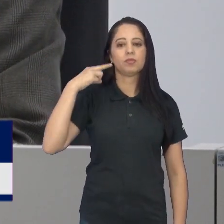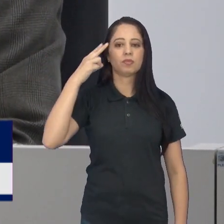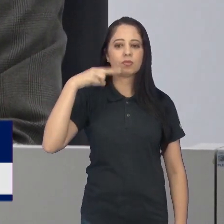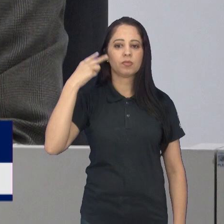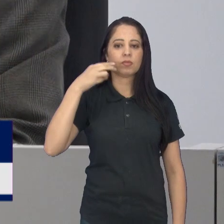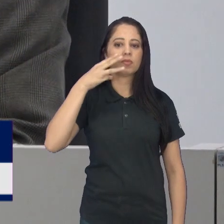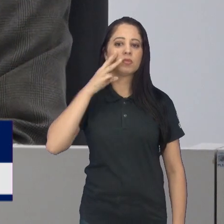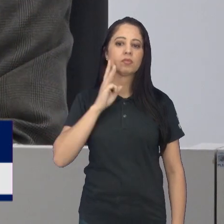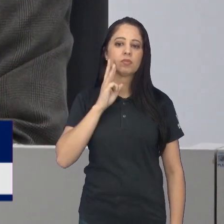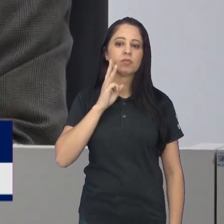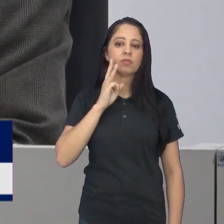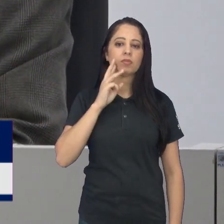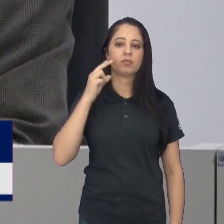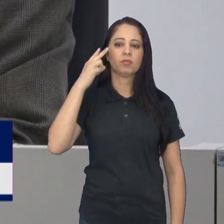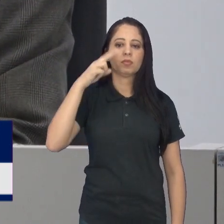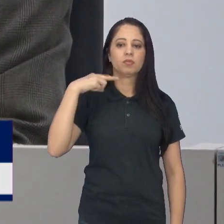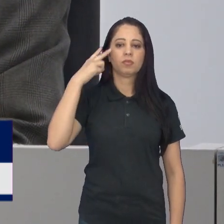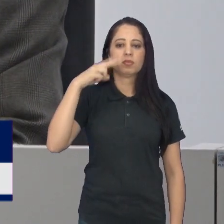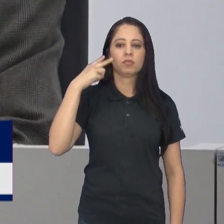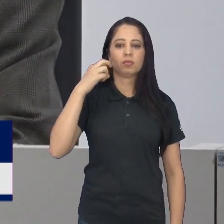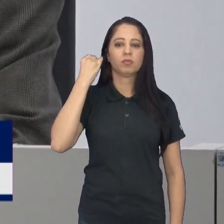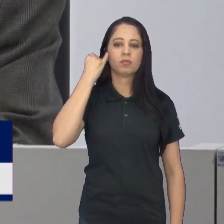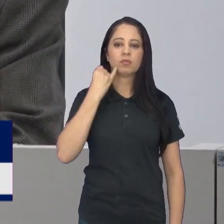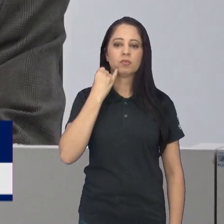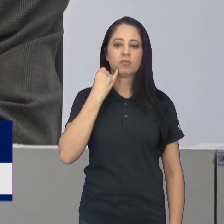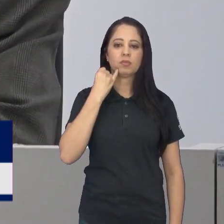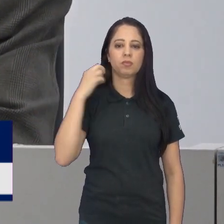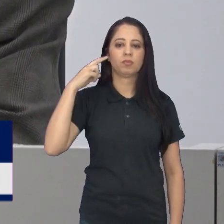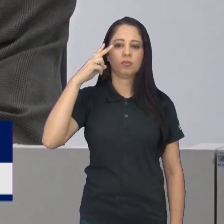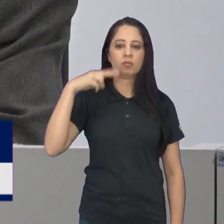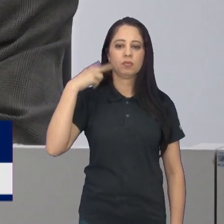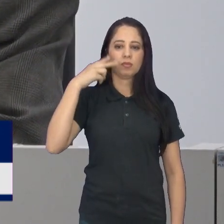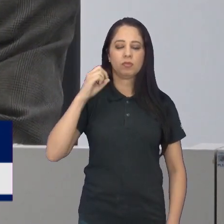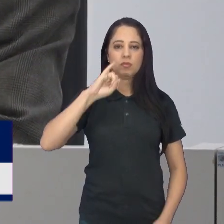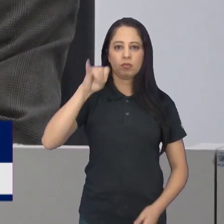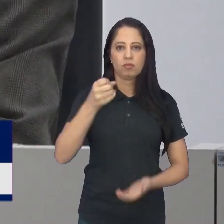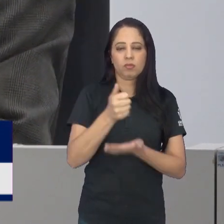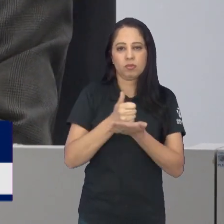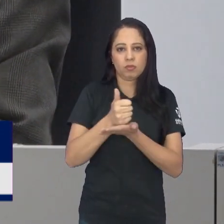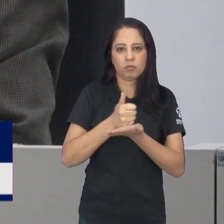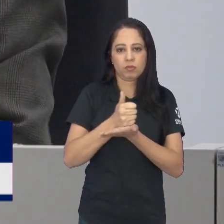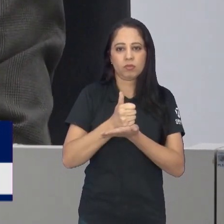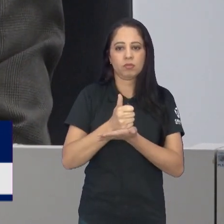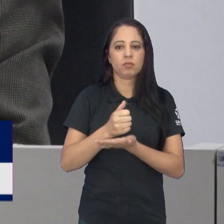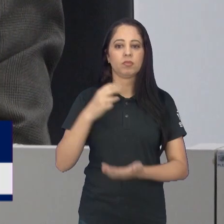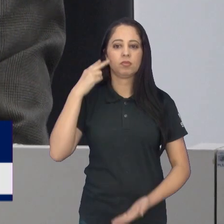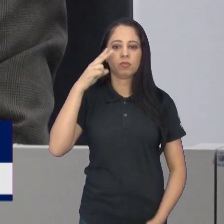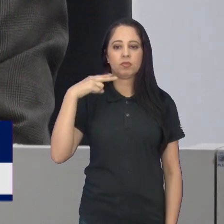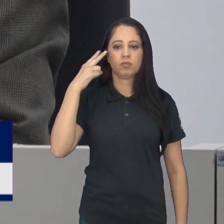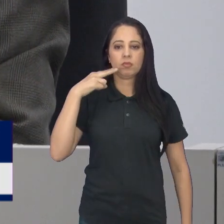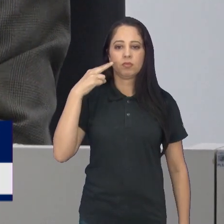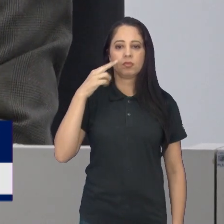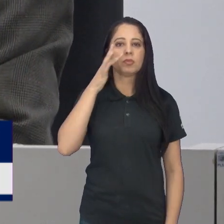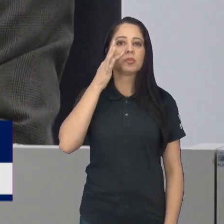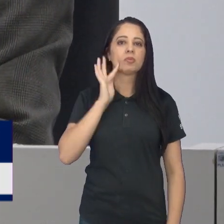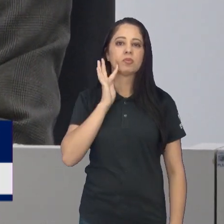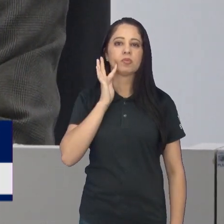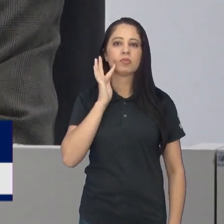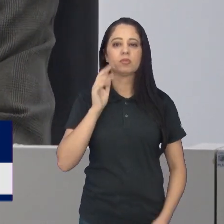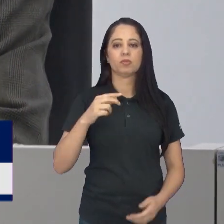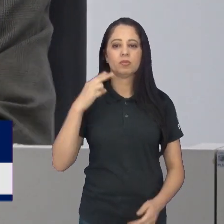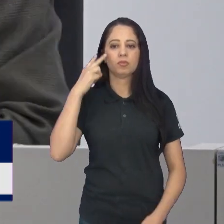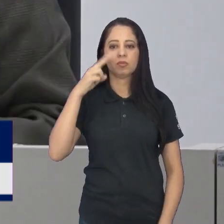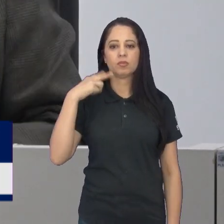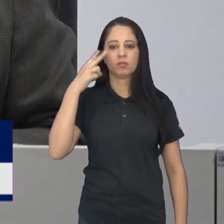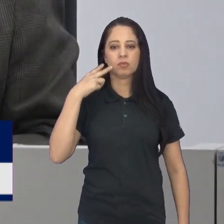vereador Walter Hayashi, vereador Zé Luiz, vereador Júnior da Farmácia, vereador Fabião Zagueiro